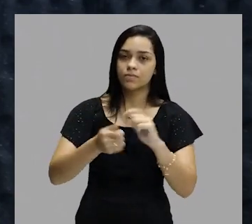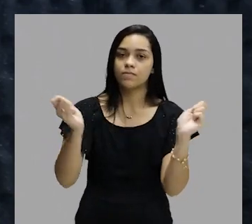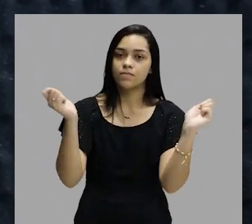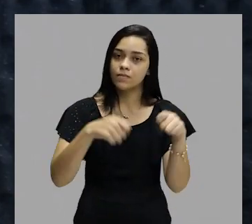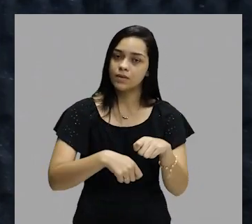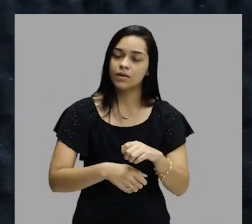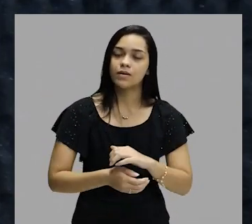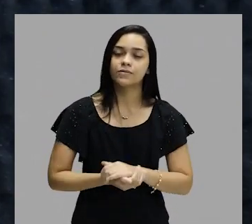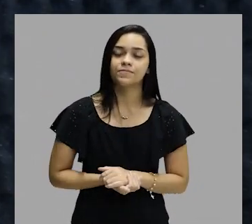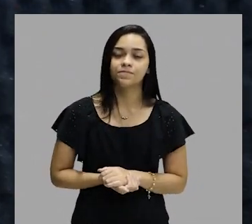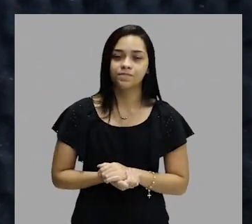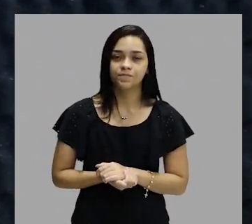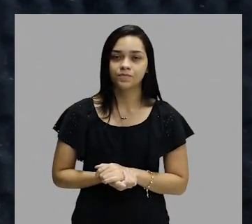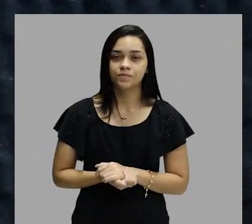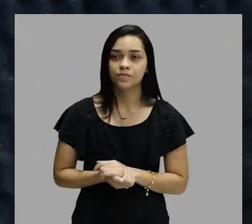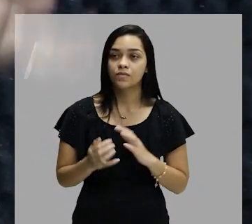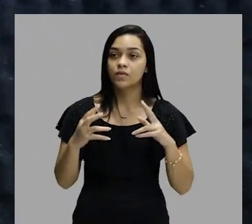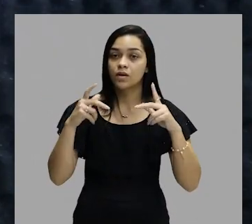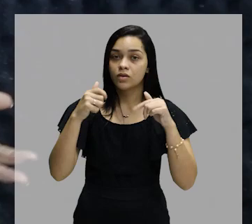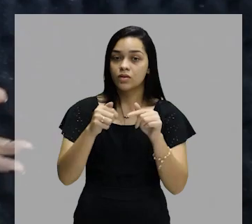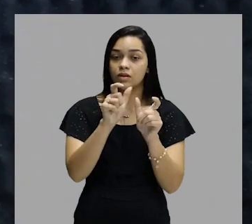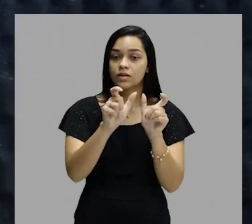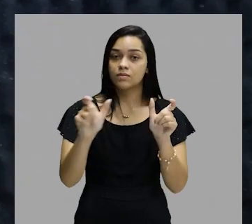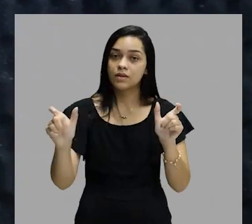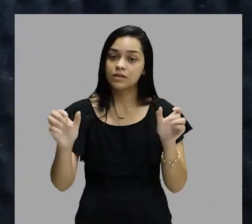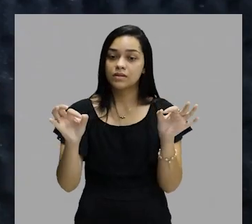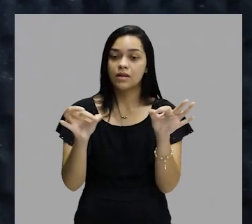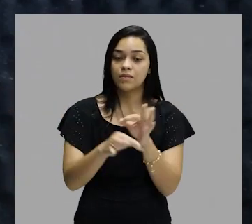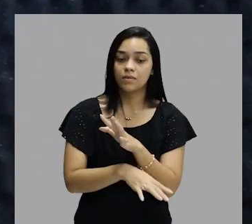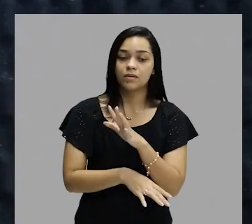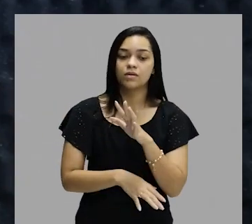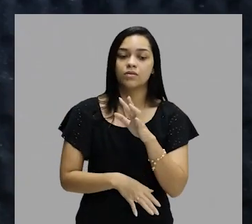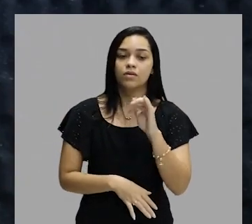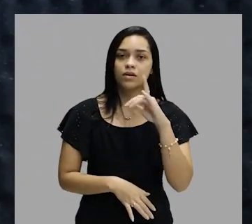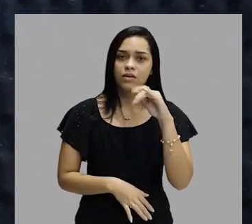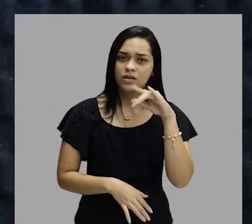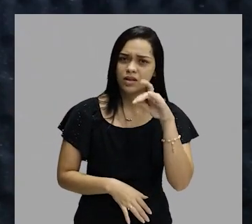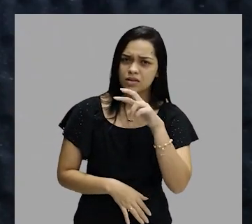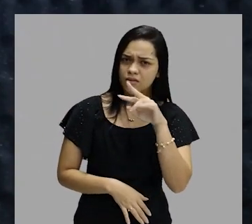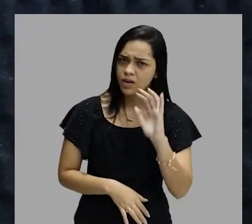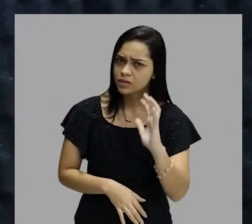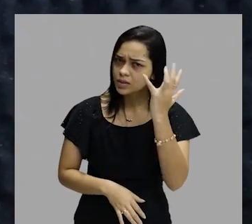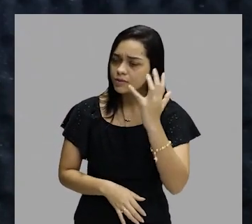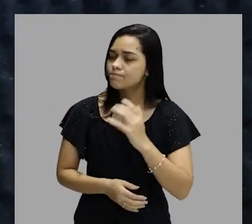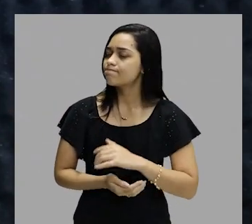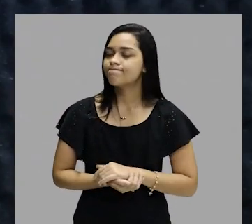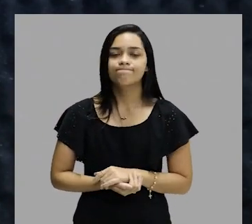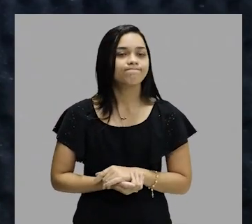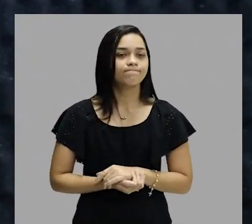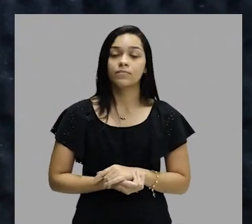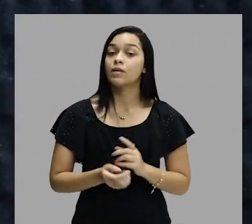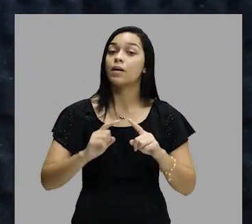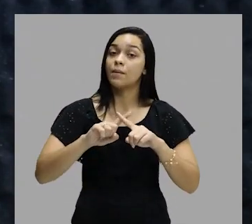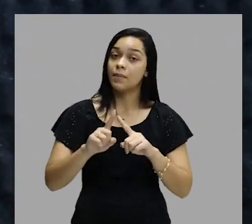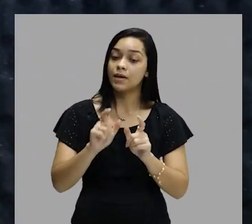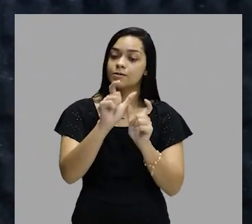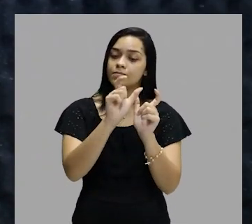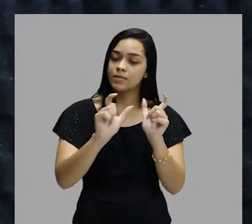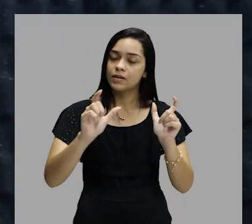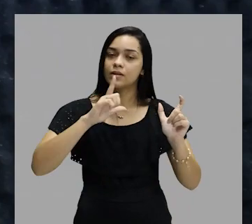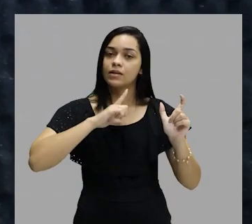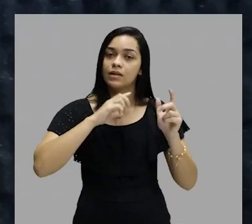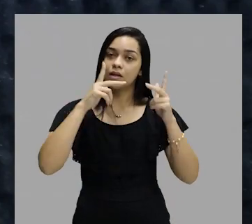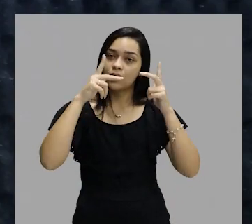Possibilidade, possibility. Todas as palavras que terminam em idade vai acontecer? Não, tá? Mas as palavras que têm uma